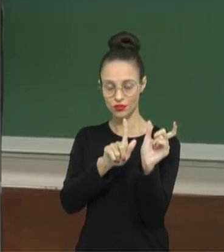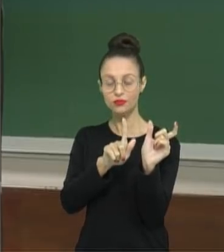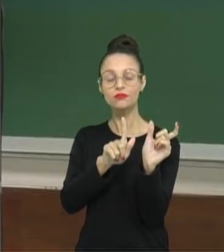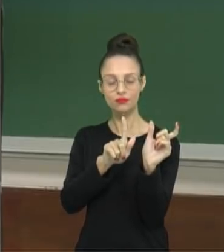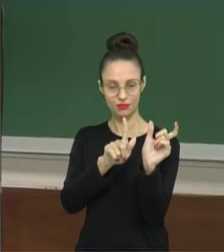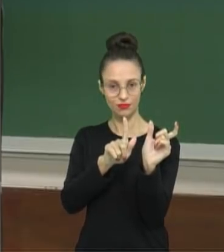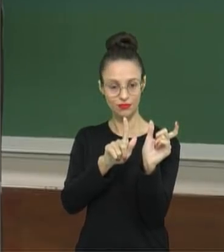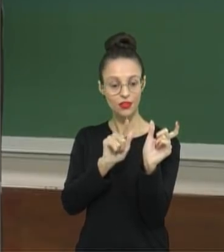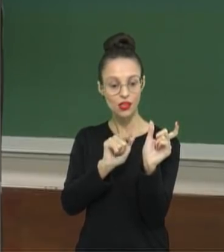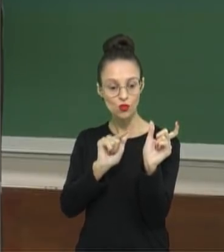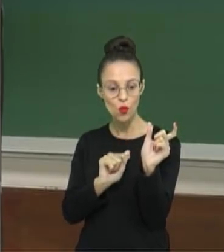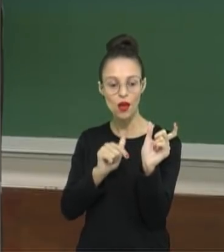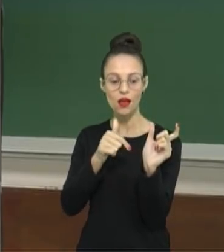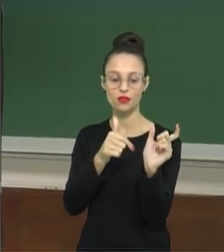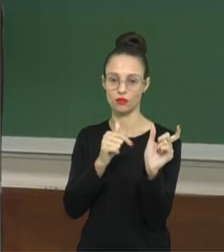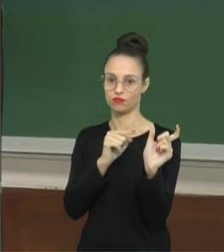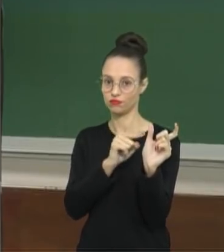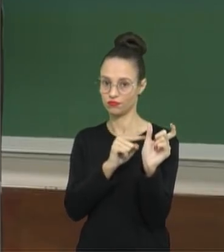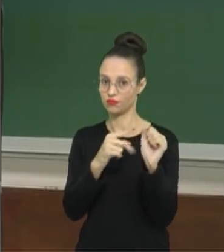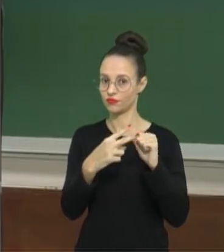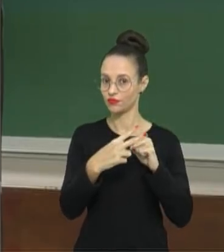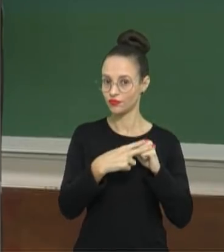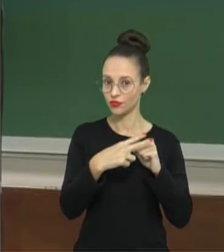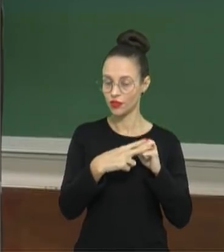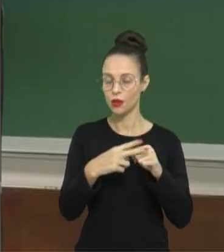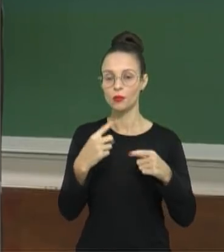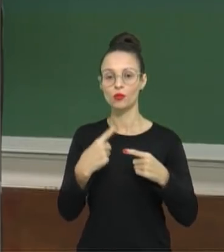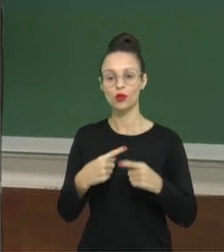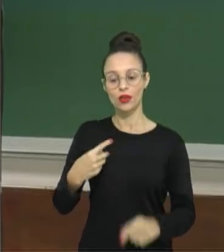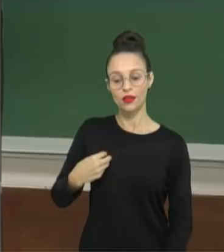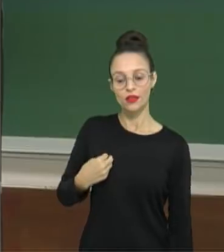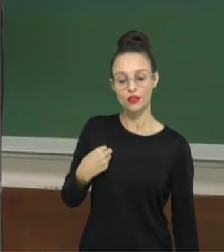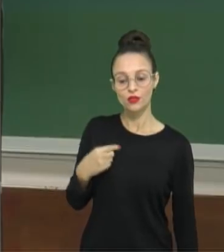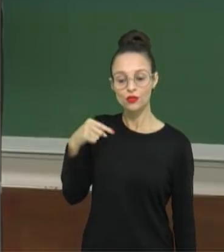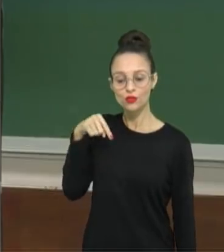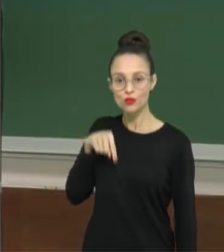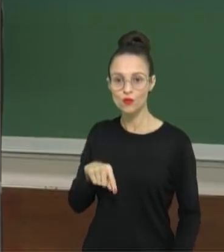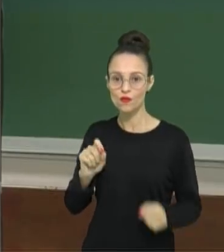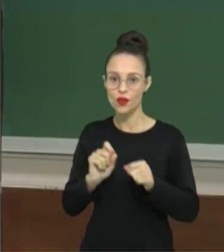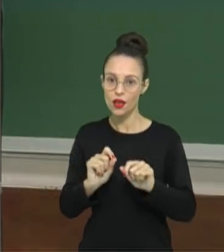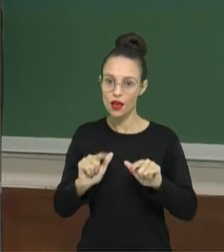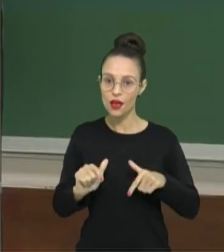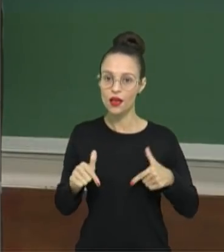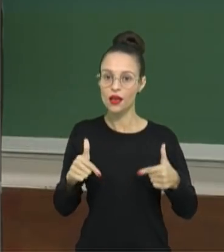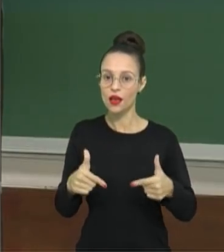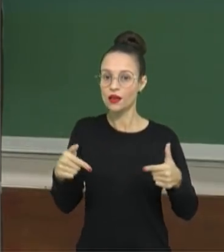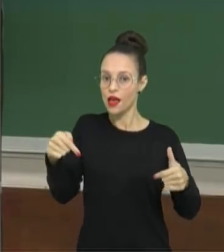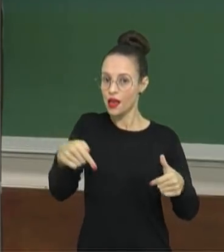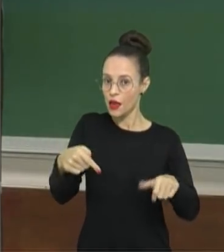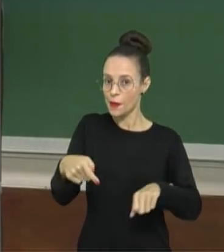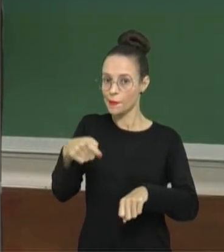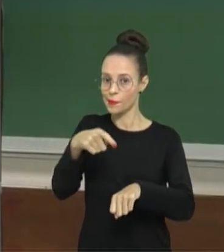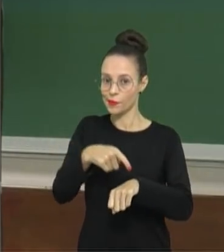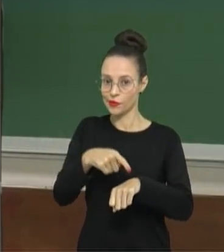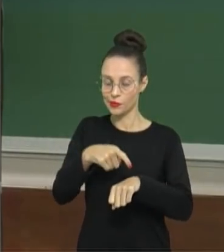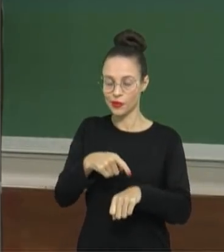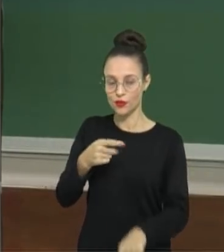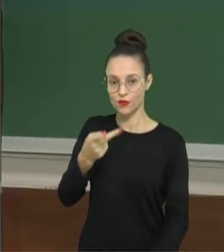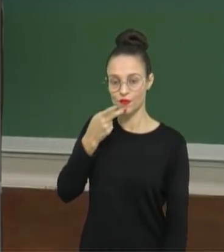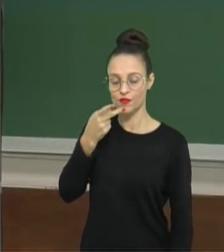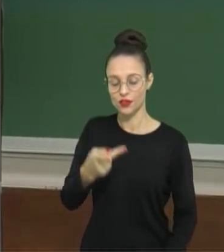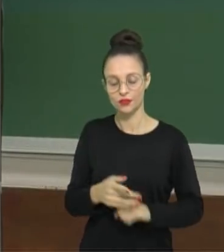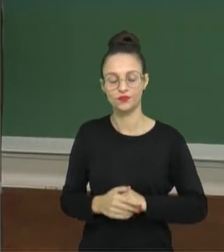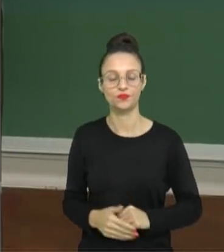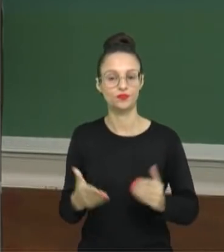eu dar ação ao meu verbo, porque eu estou fazendo a ação nesse momento de fala.